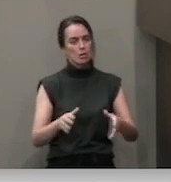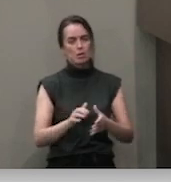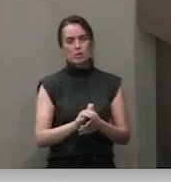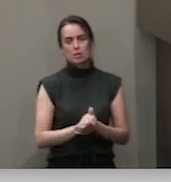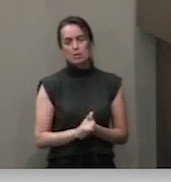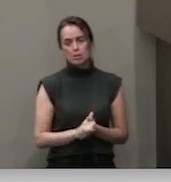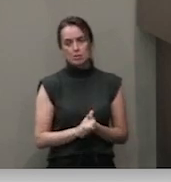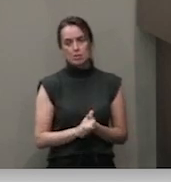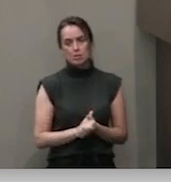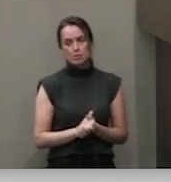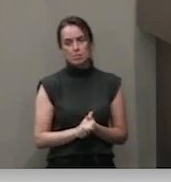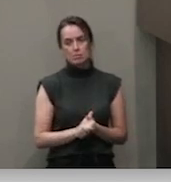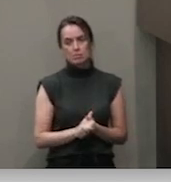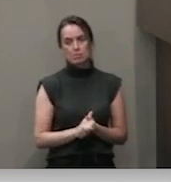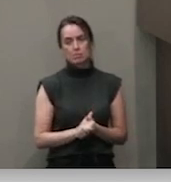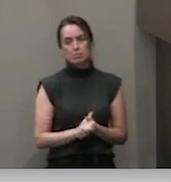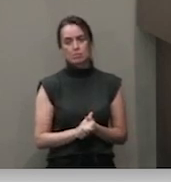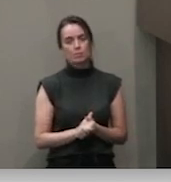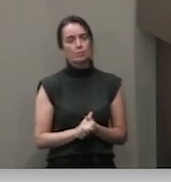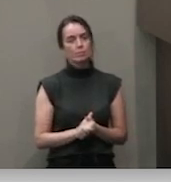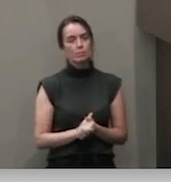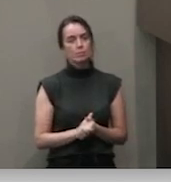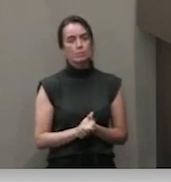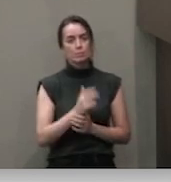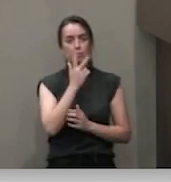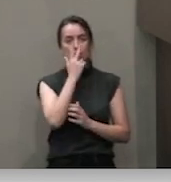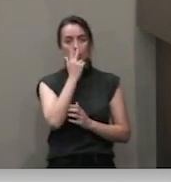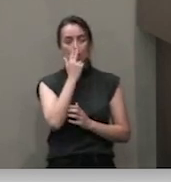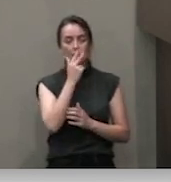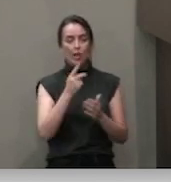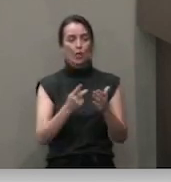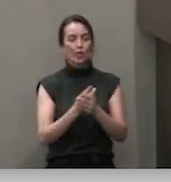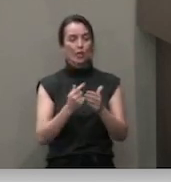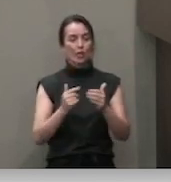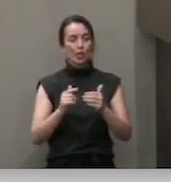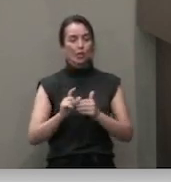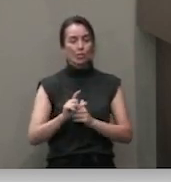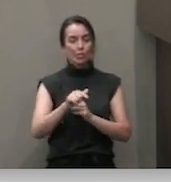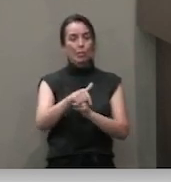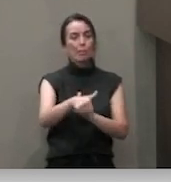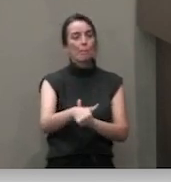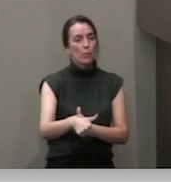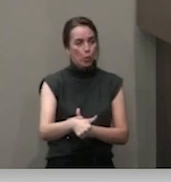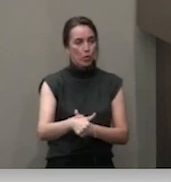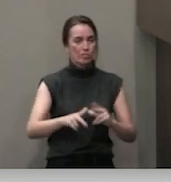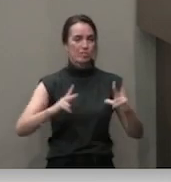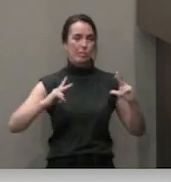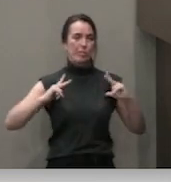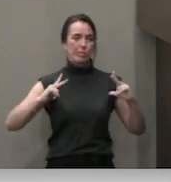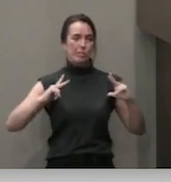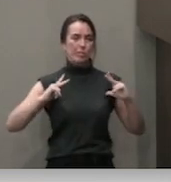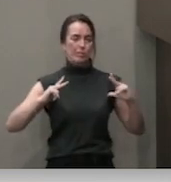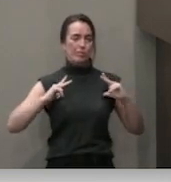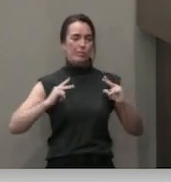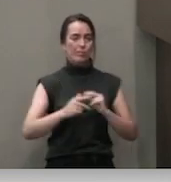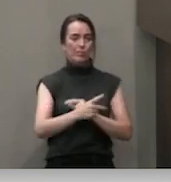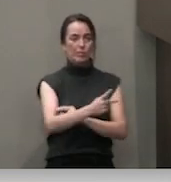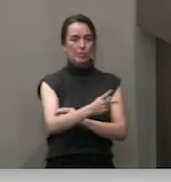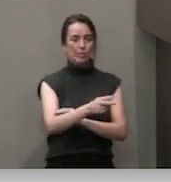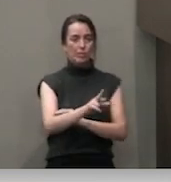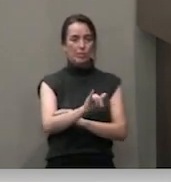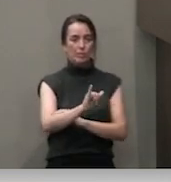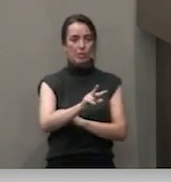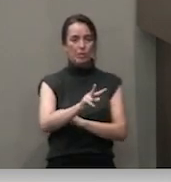vereadora Regina após a privatização antes disso não tinha Vereador